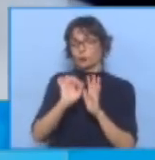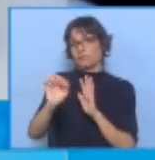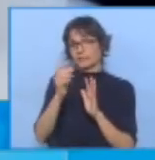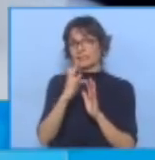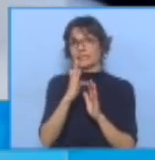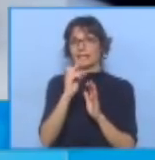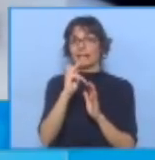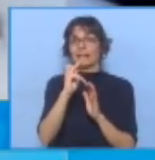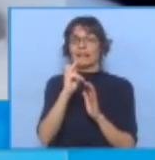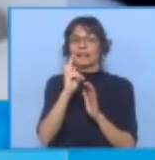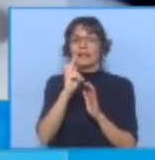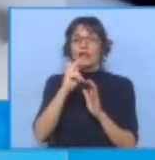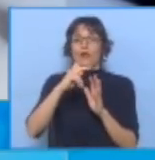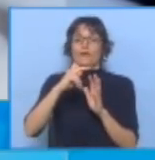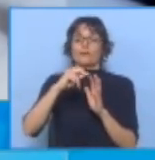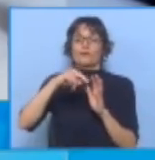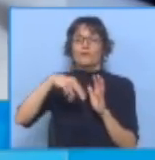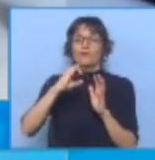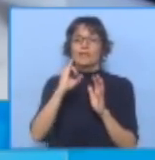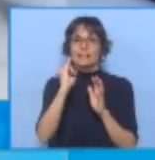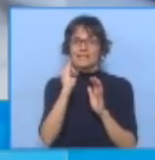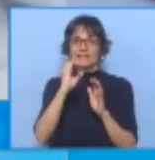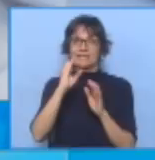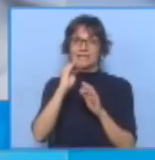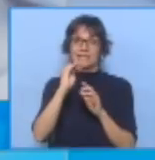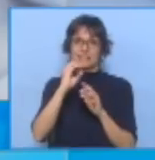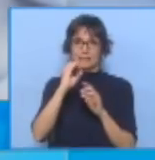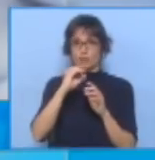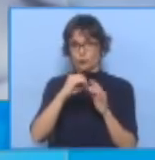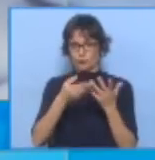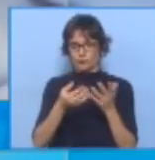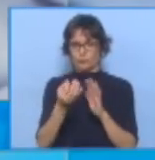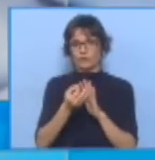Mas tem tido muitos gestos de aproximação